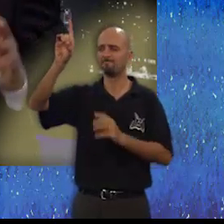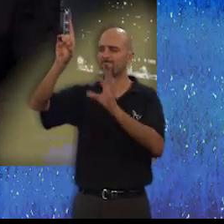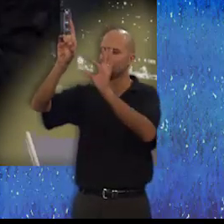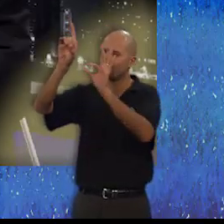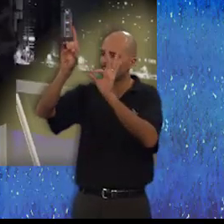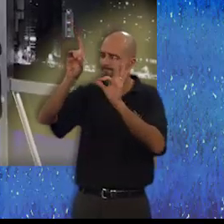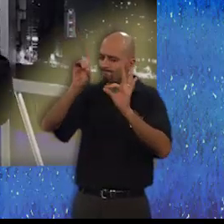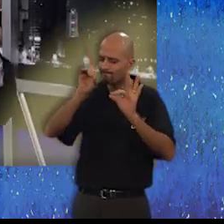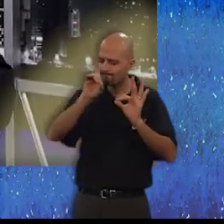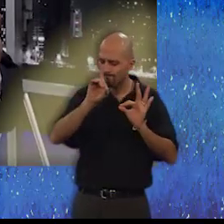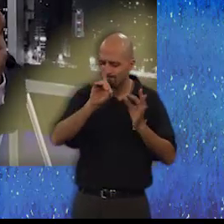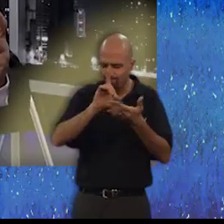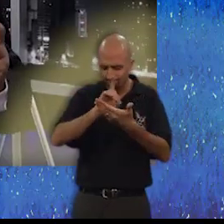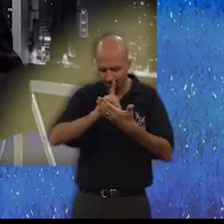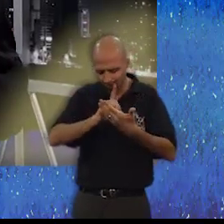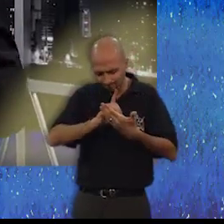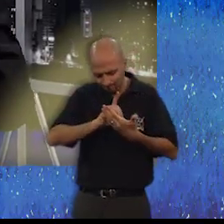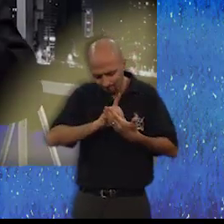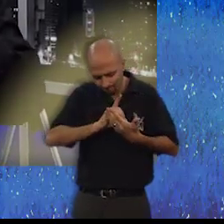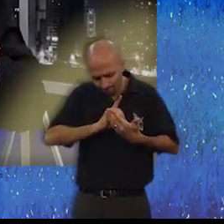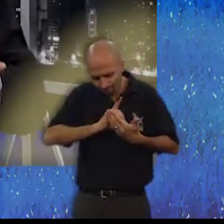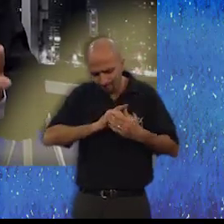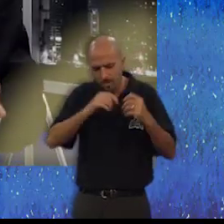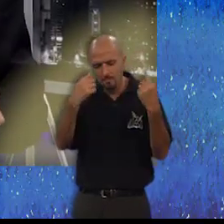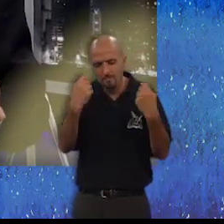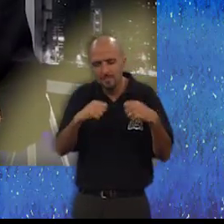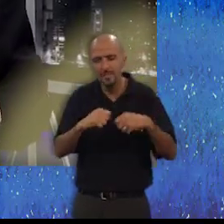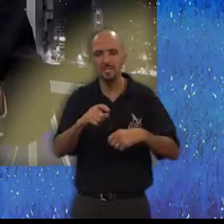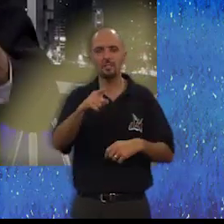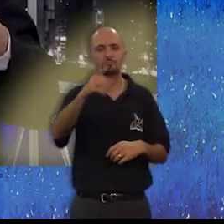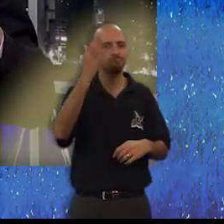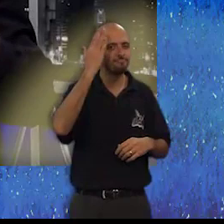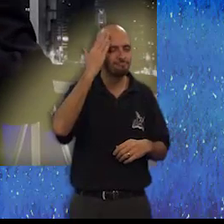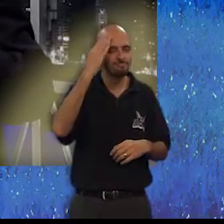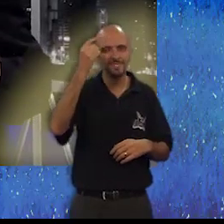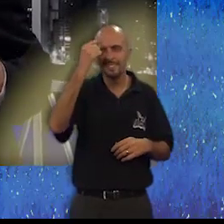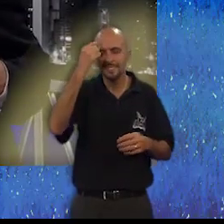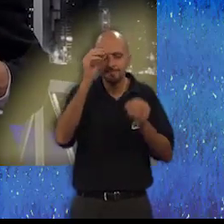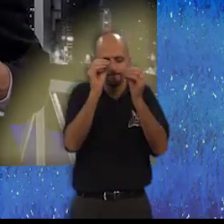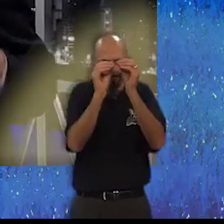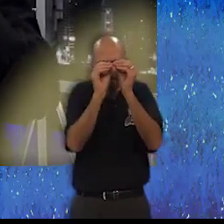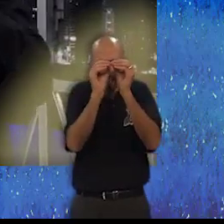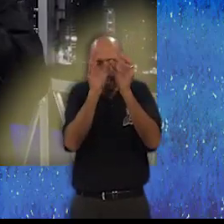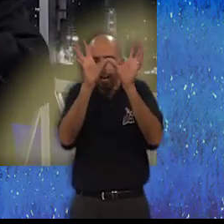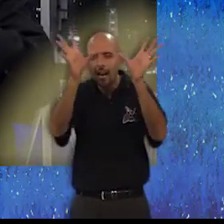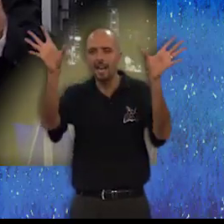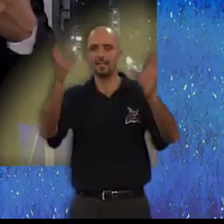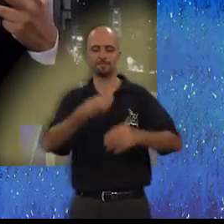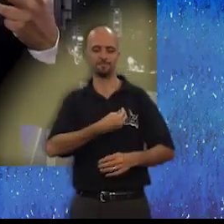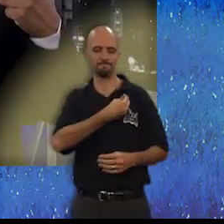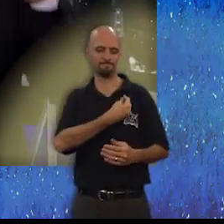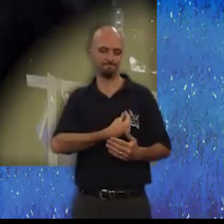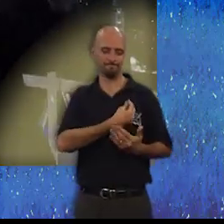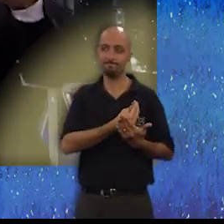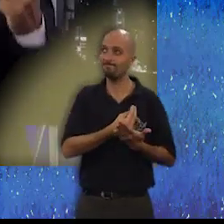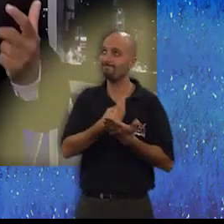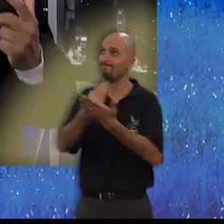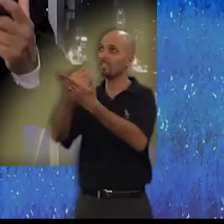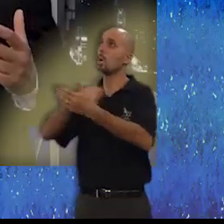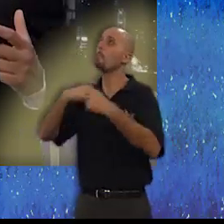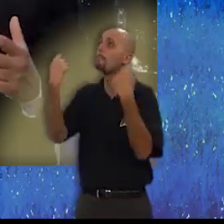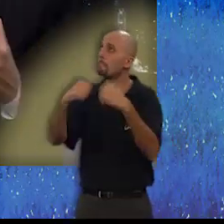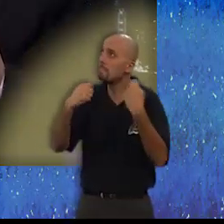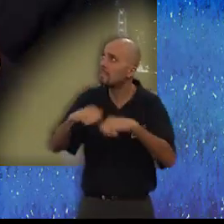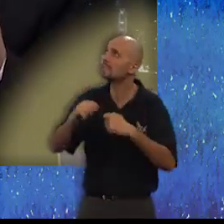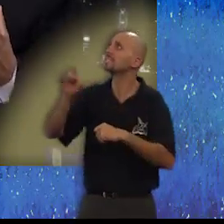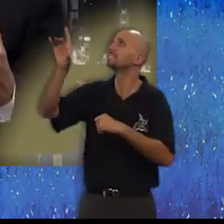pode, sem Deus você não consegue. Se você reconhecer isso, se você entender que você depende de Deus, que você precisa de Deus,